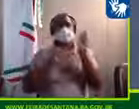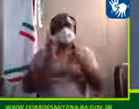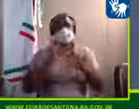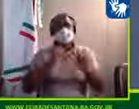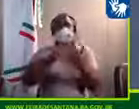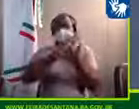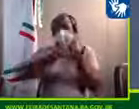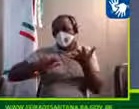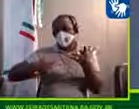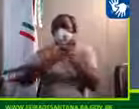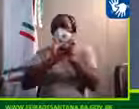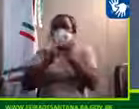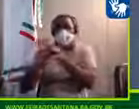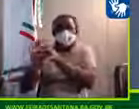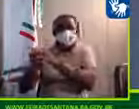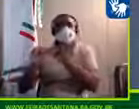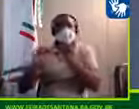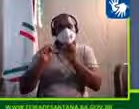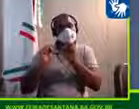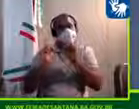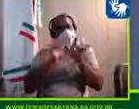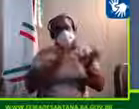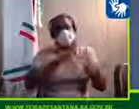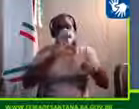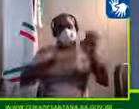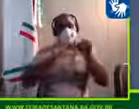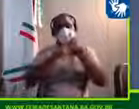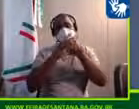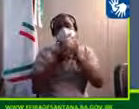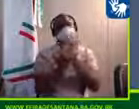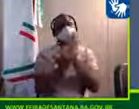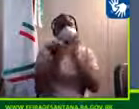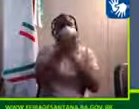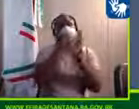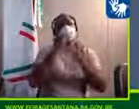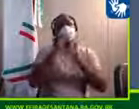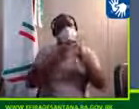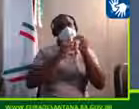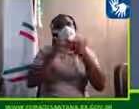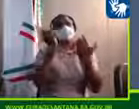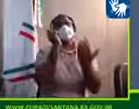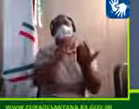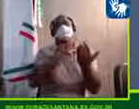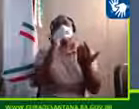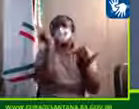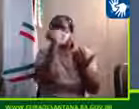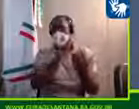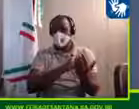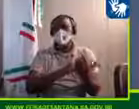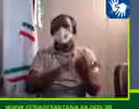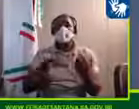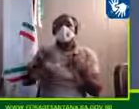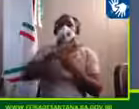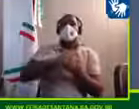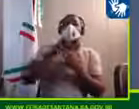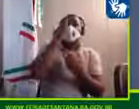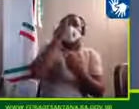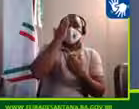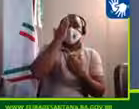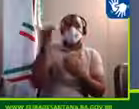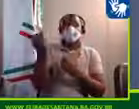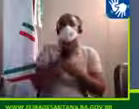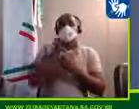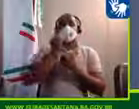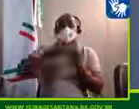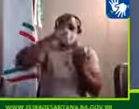for necessária, a ocupação ainda maior desse número de leitos. Também, fator importante